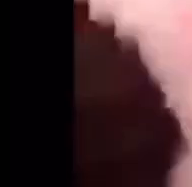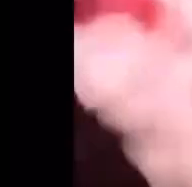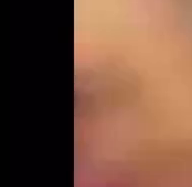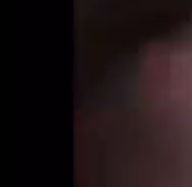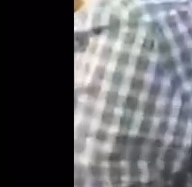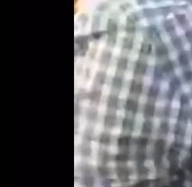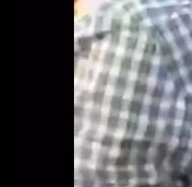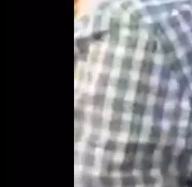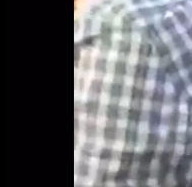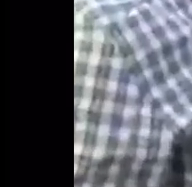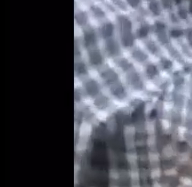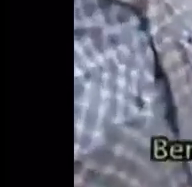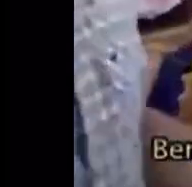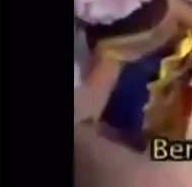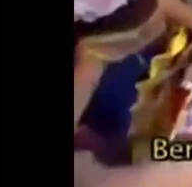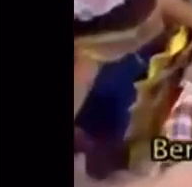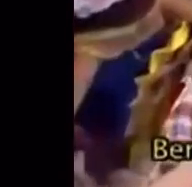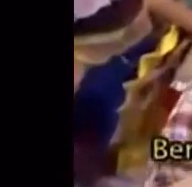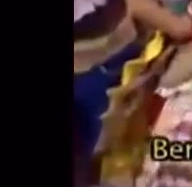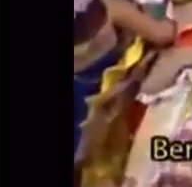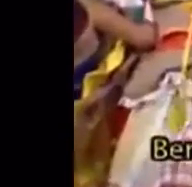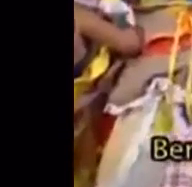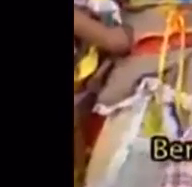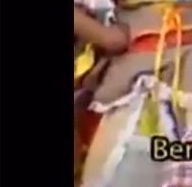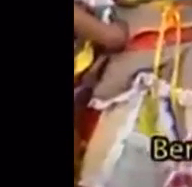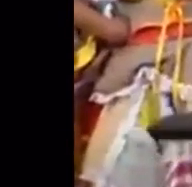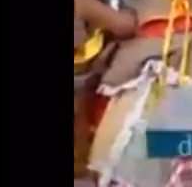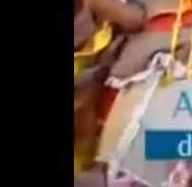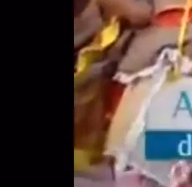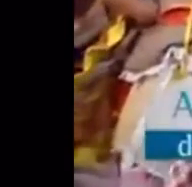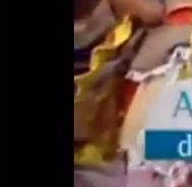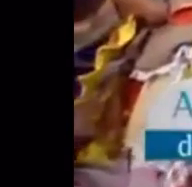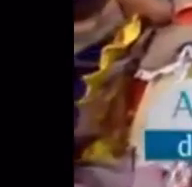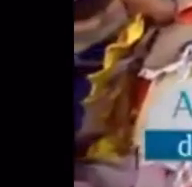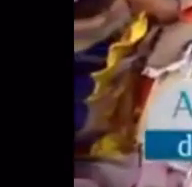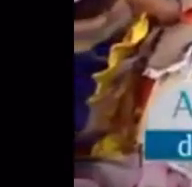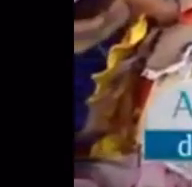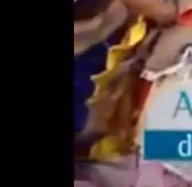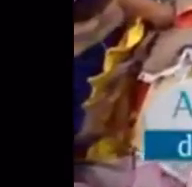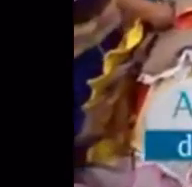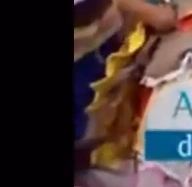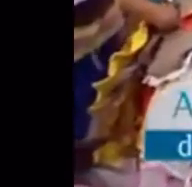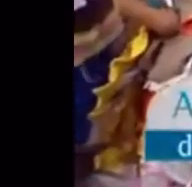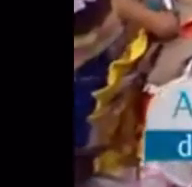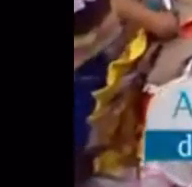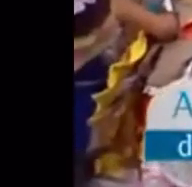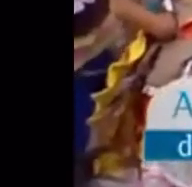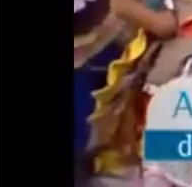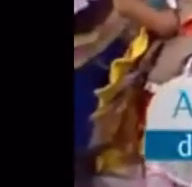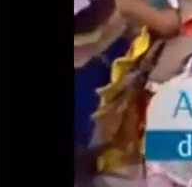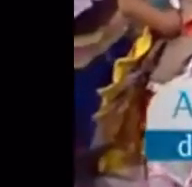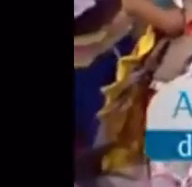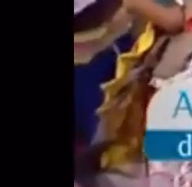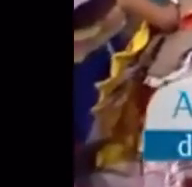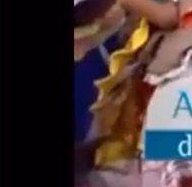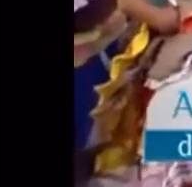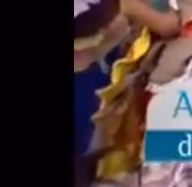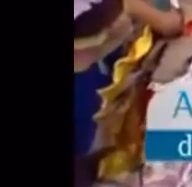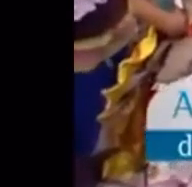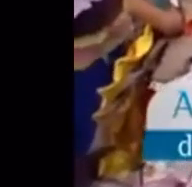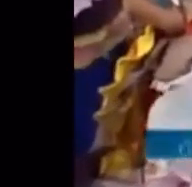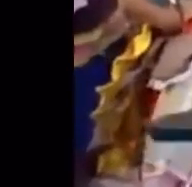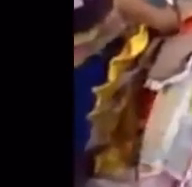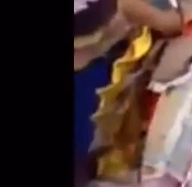Como é que vocês escolhem o figurino de uma quadrilha? Bem, tem toda uma pesquisa, um estudo. A gente, ao término do São João, já pensa no próximo São João